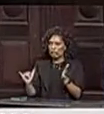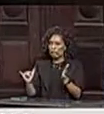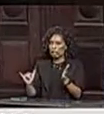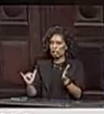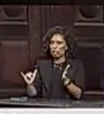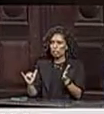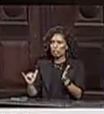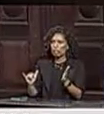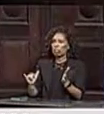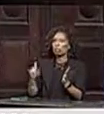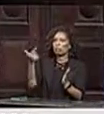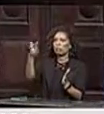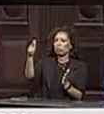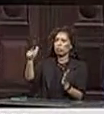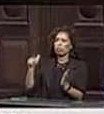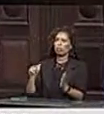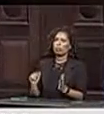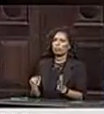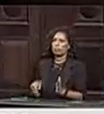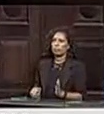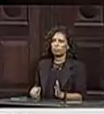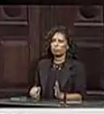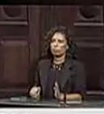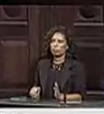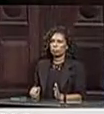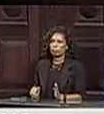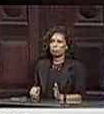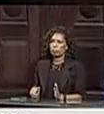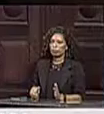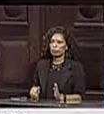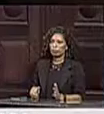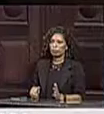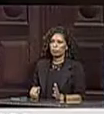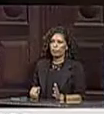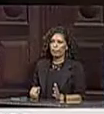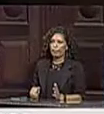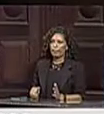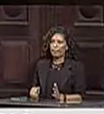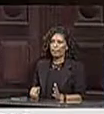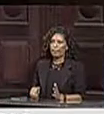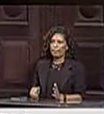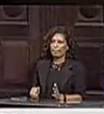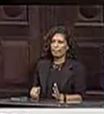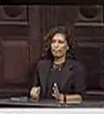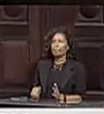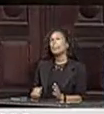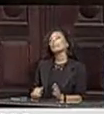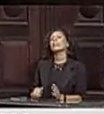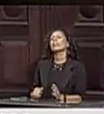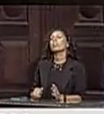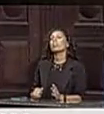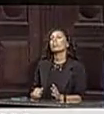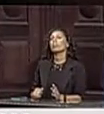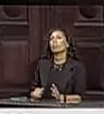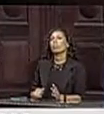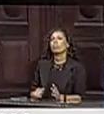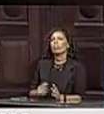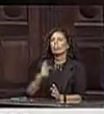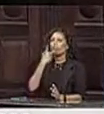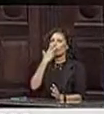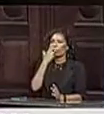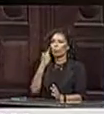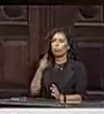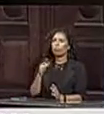da aprovação da mensagem do governo. Quais alterações serão feitas? Principalmente em relação ao